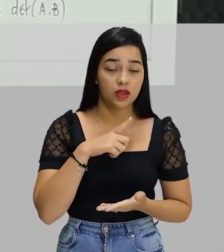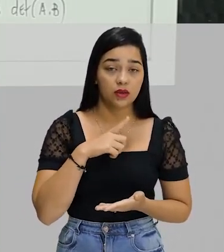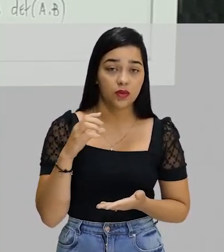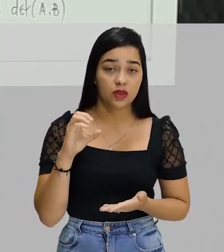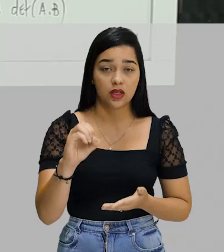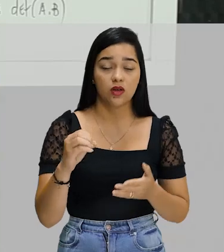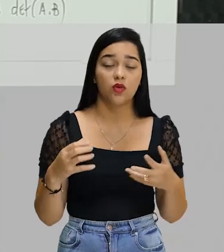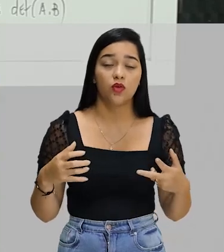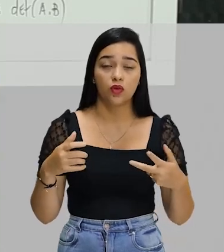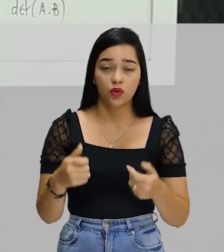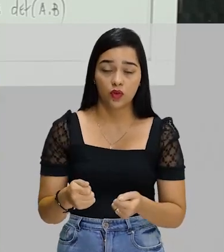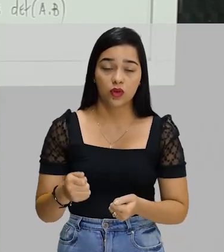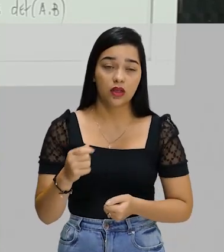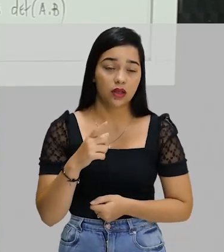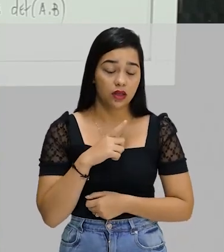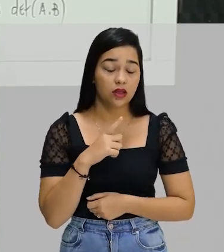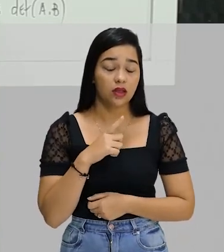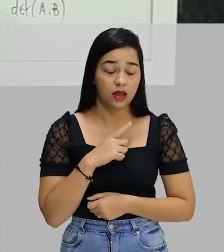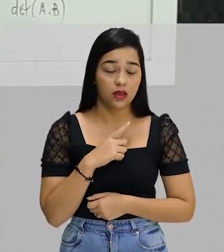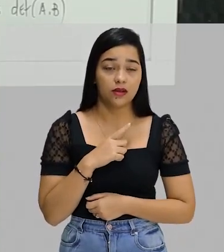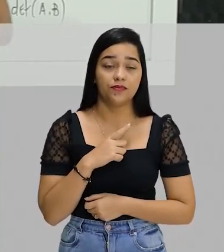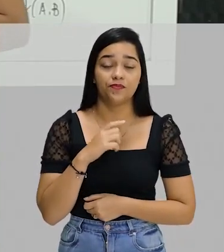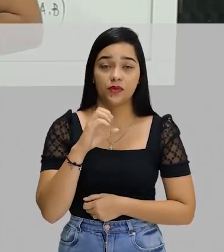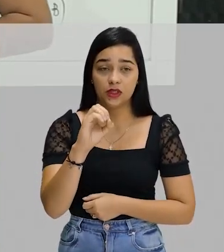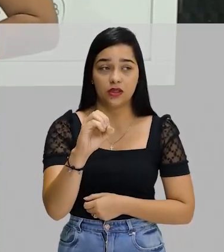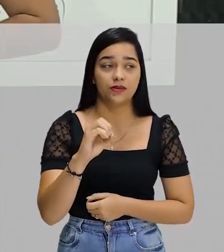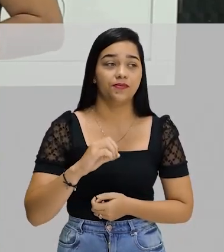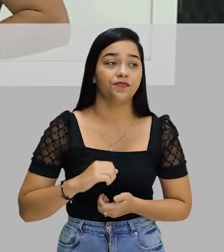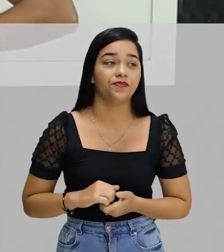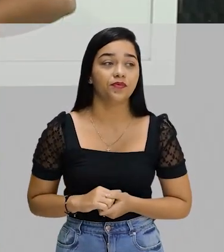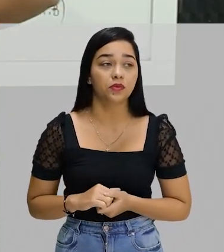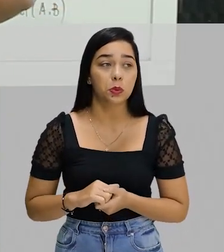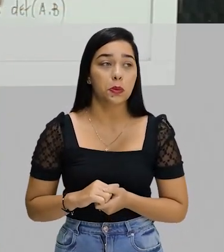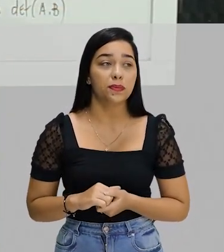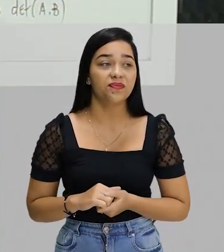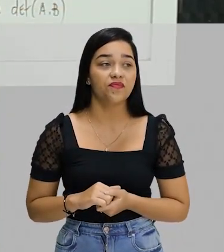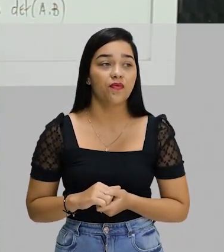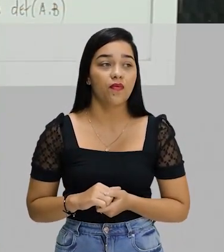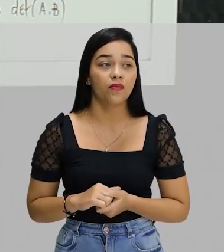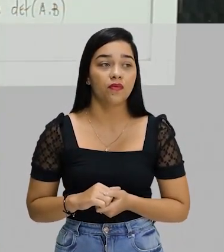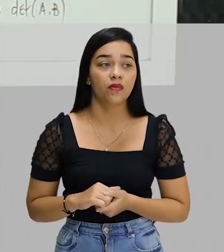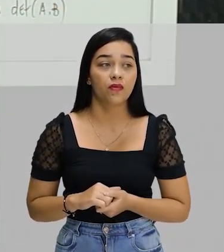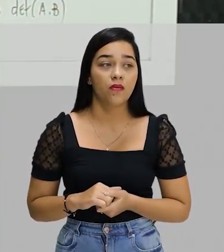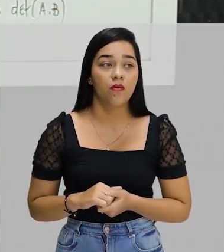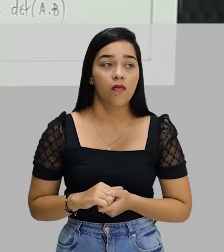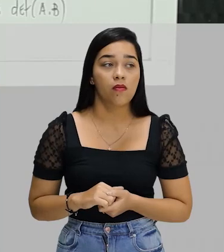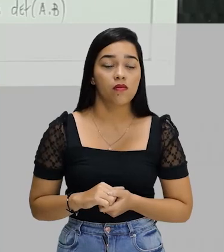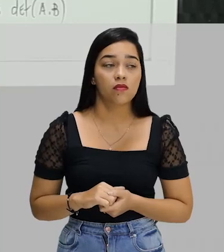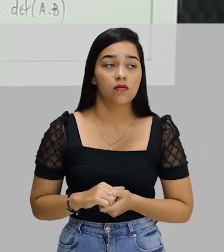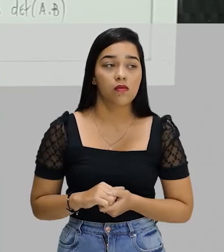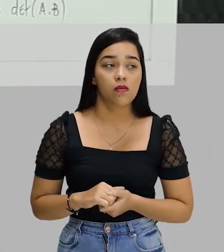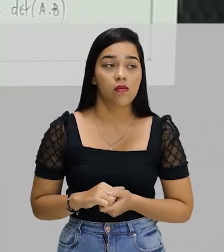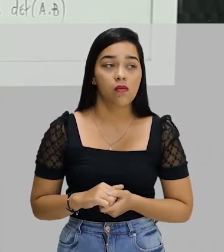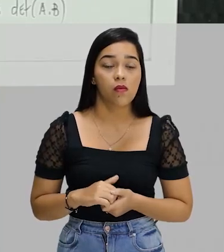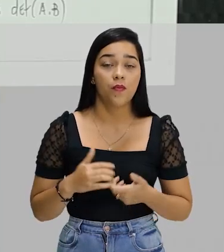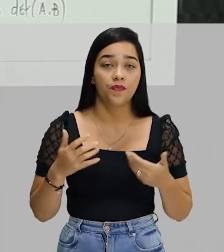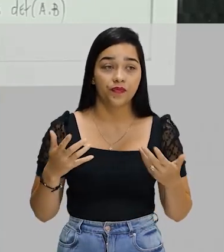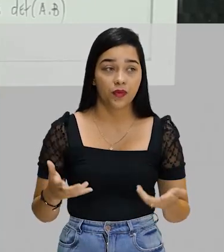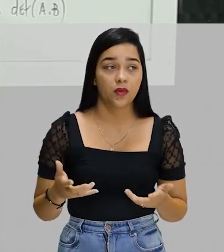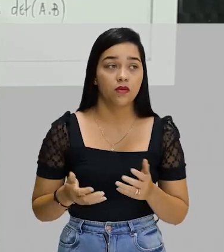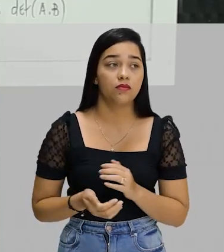zero. Toda ela é formada por zeros. Certo? Beleza, galera? Vamos